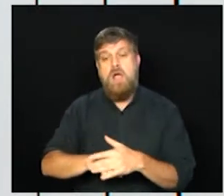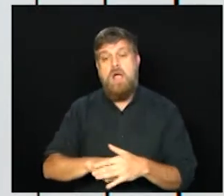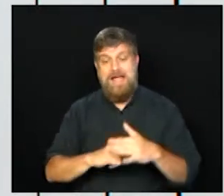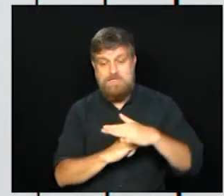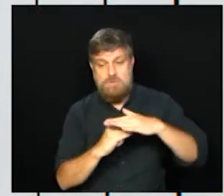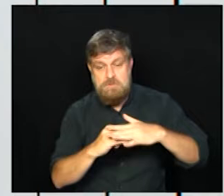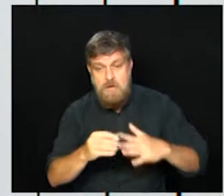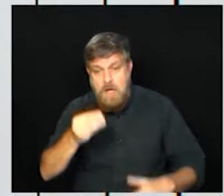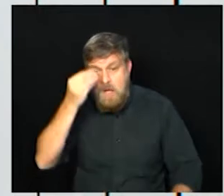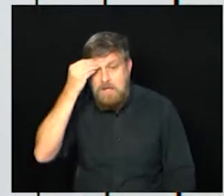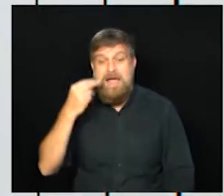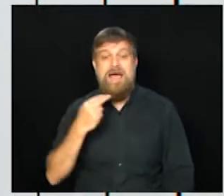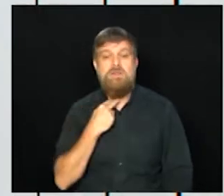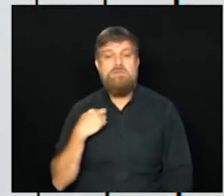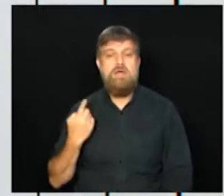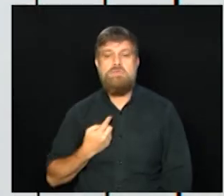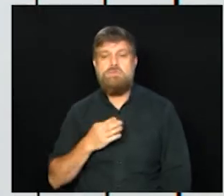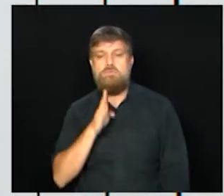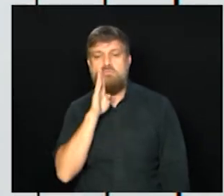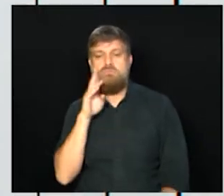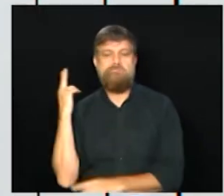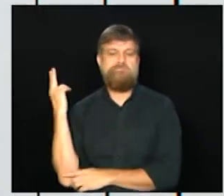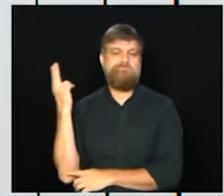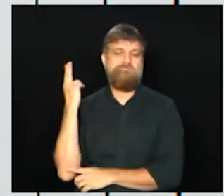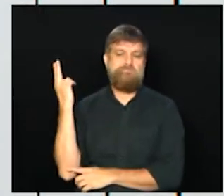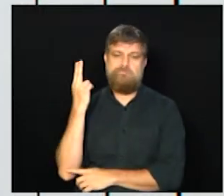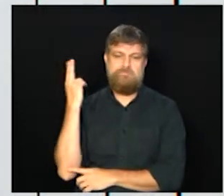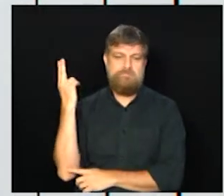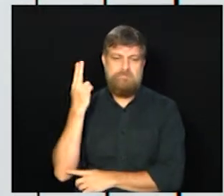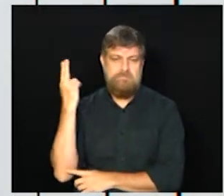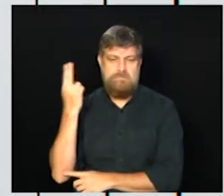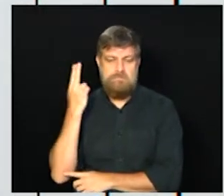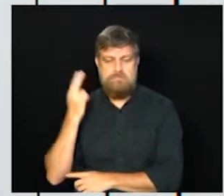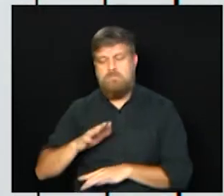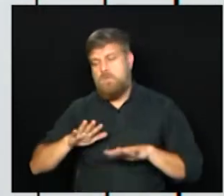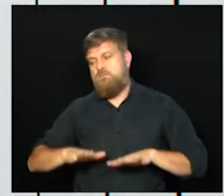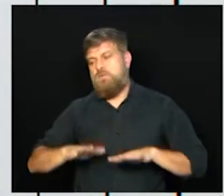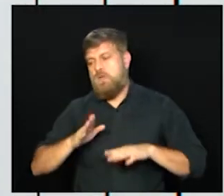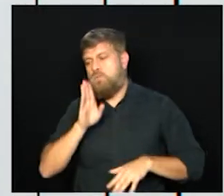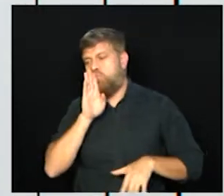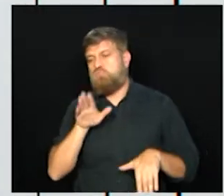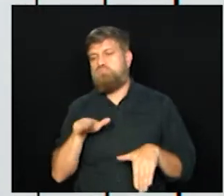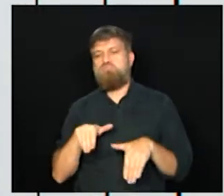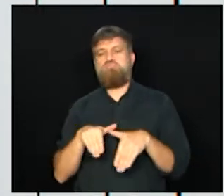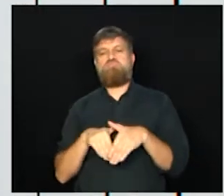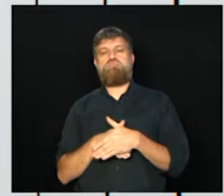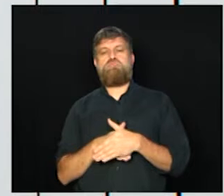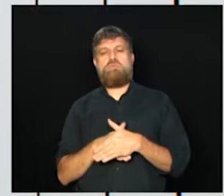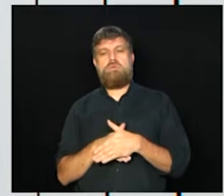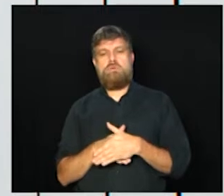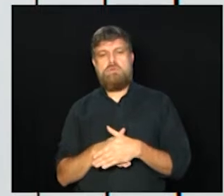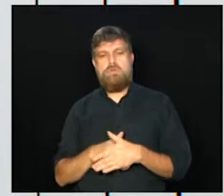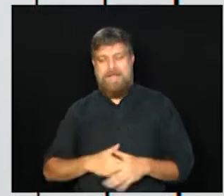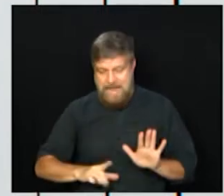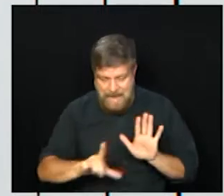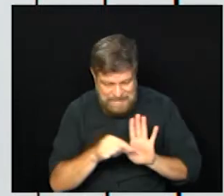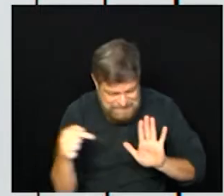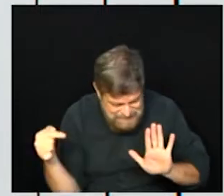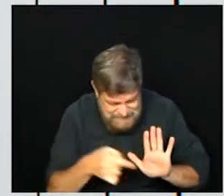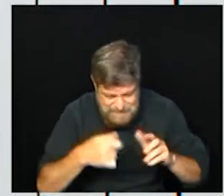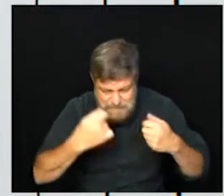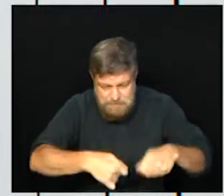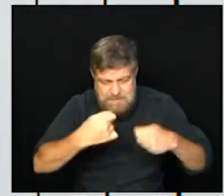que não dava para a gente ficar mas sem esse tipo de lei, sem uma lei,